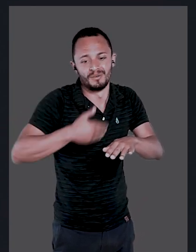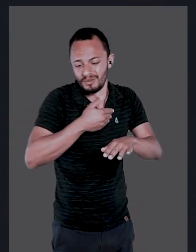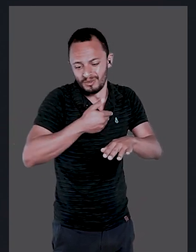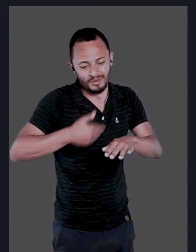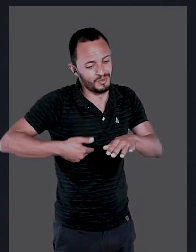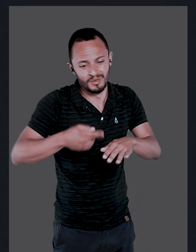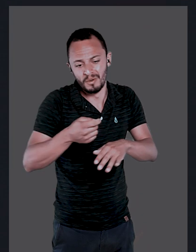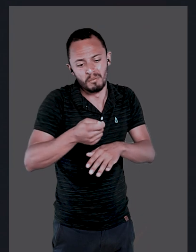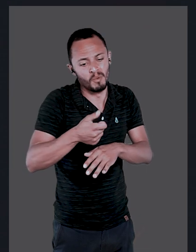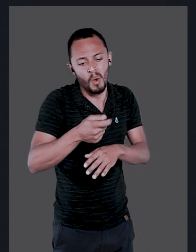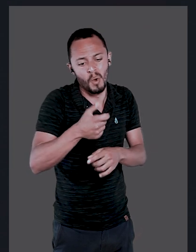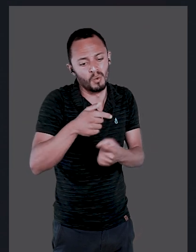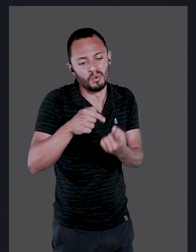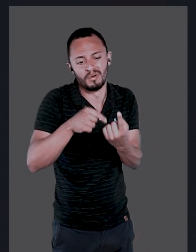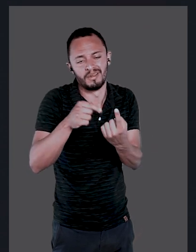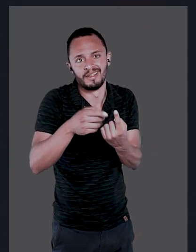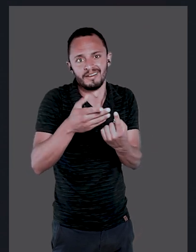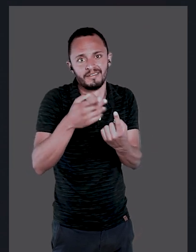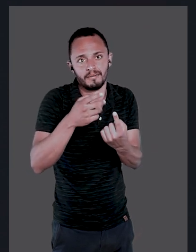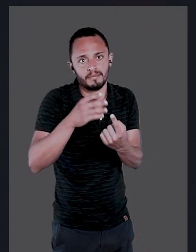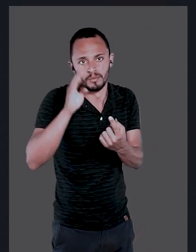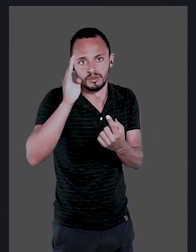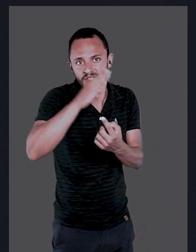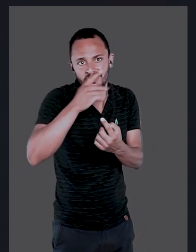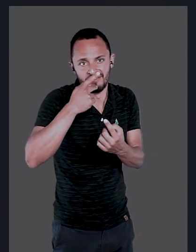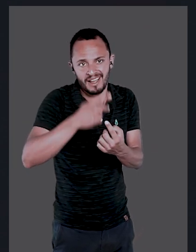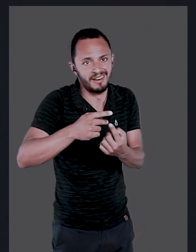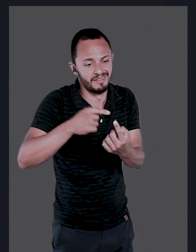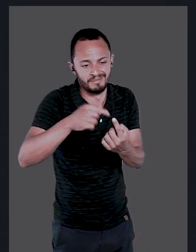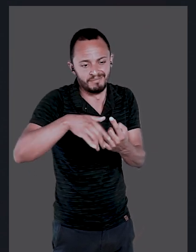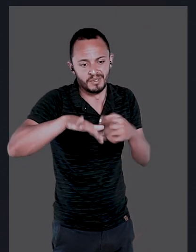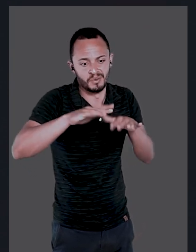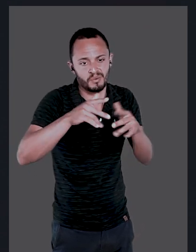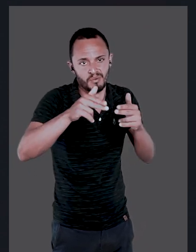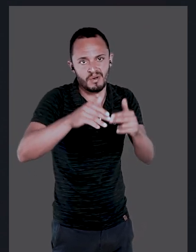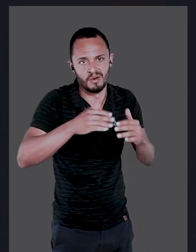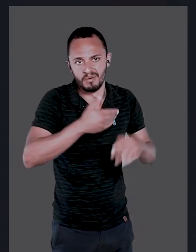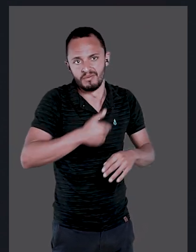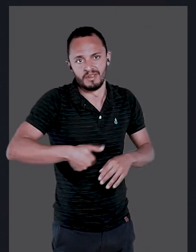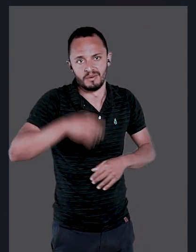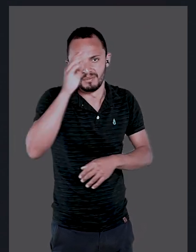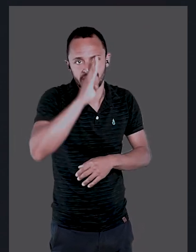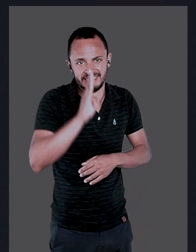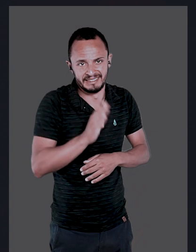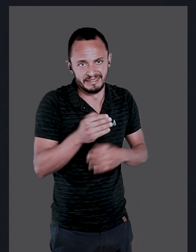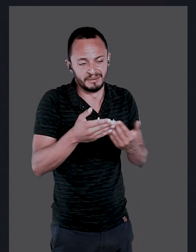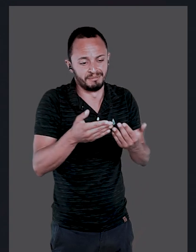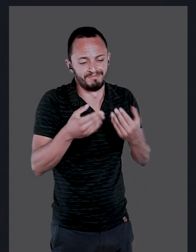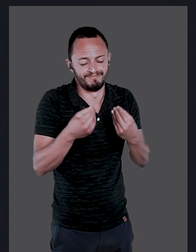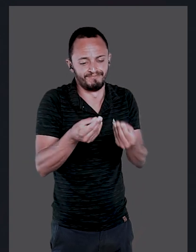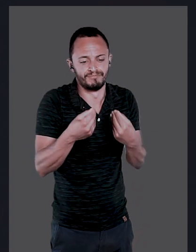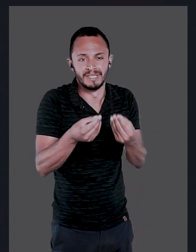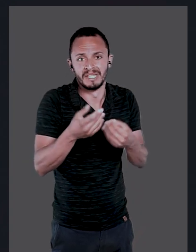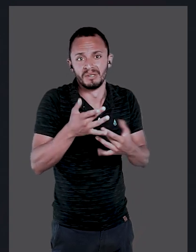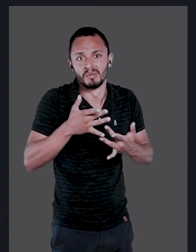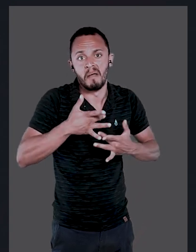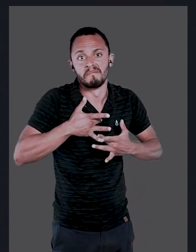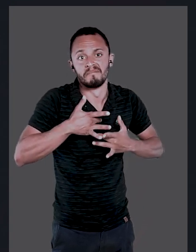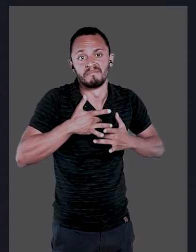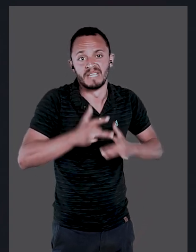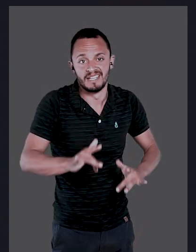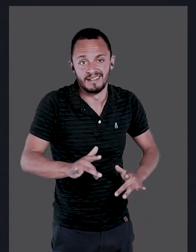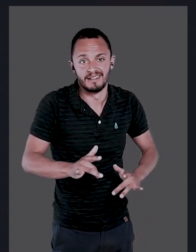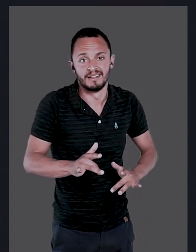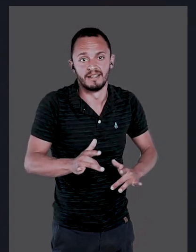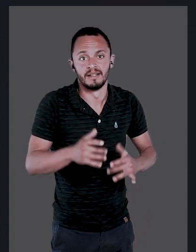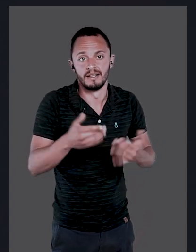Há poucos governos que falem de uma forma tão burra quanto o atual governo brasileiro. Tenho pena, lamento, eu sei